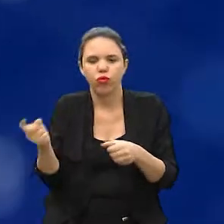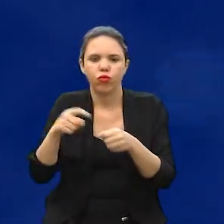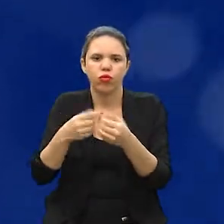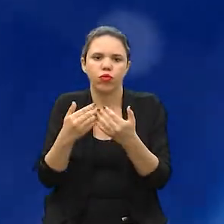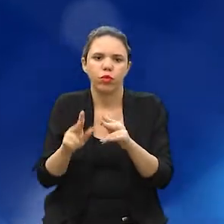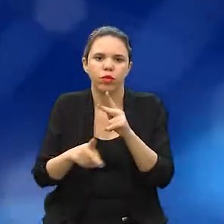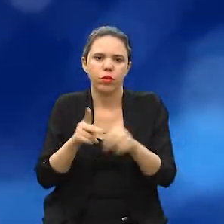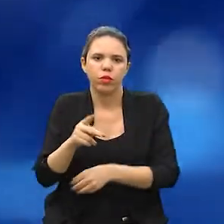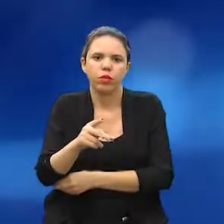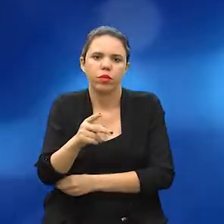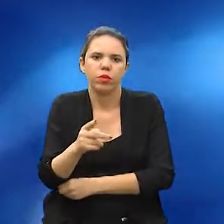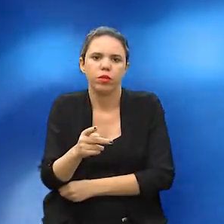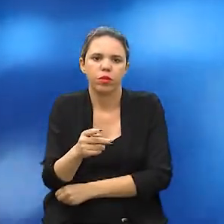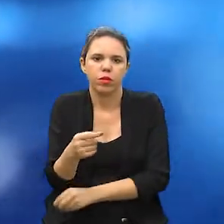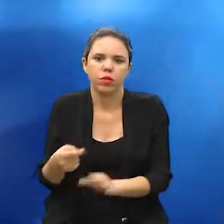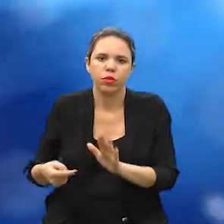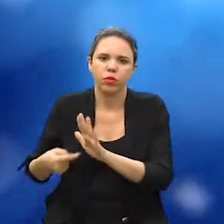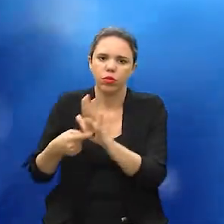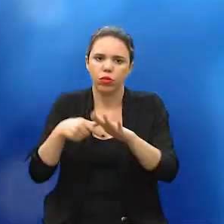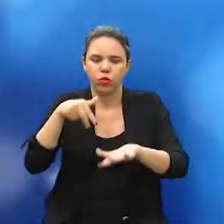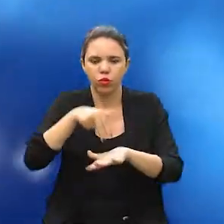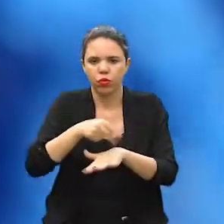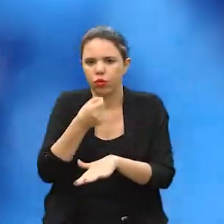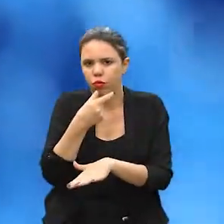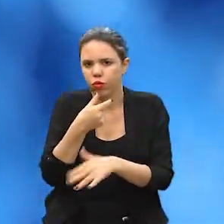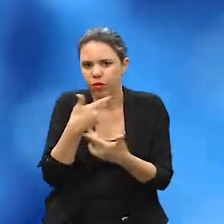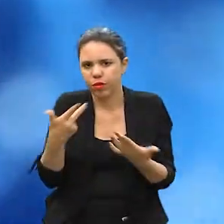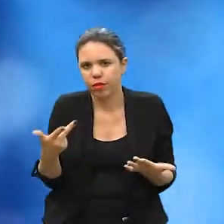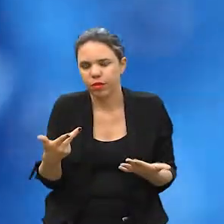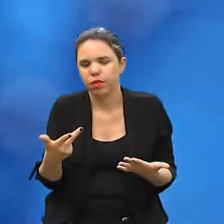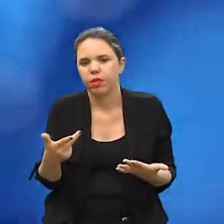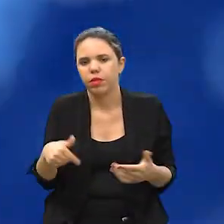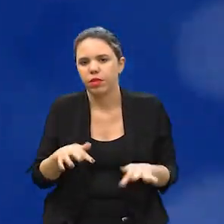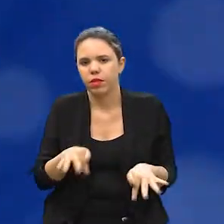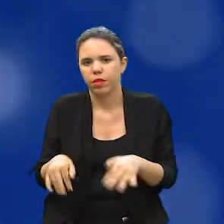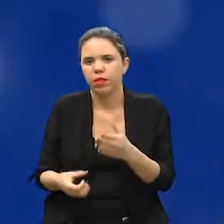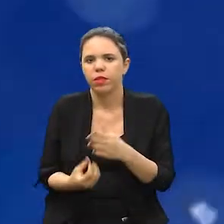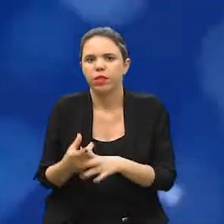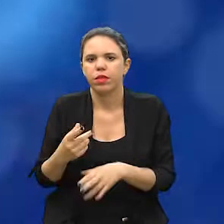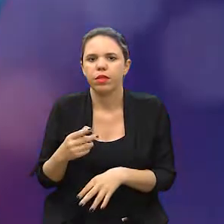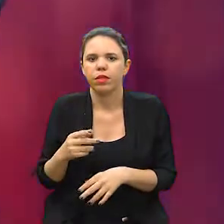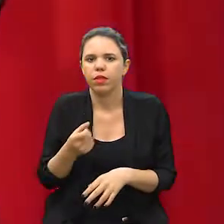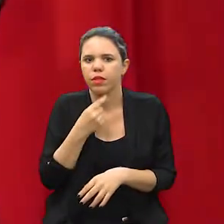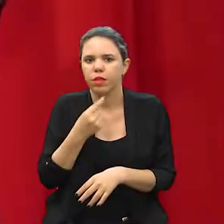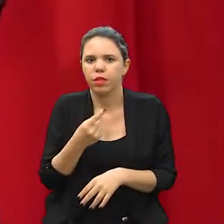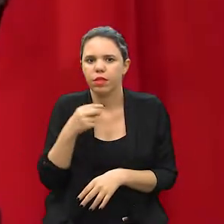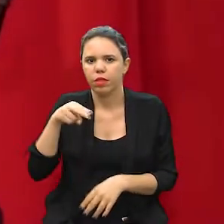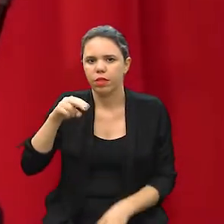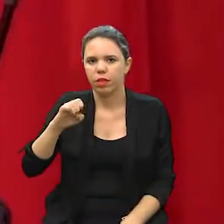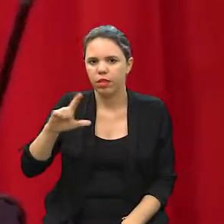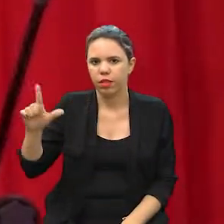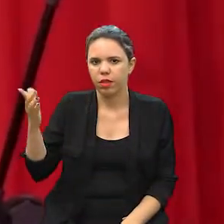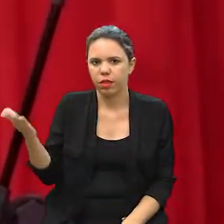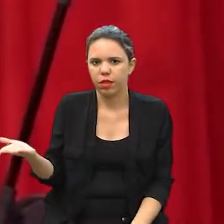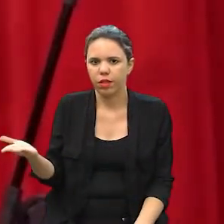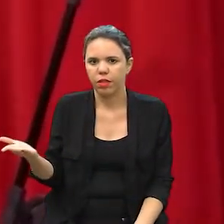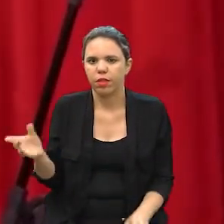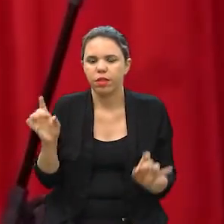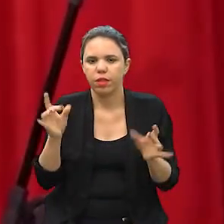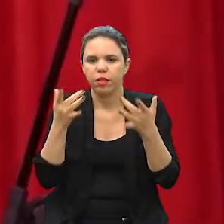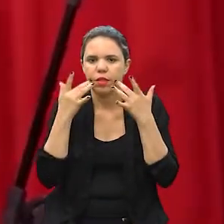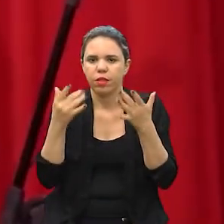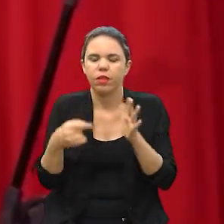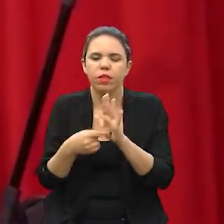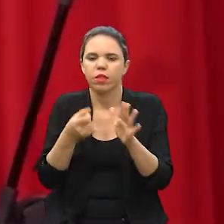a receber o público com apresentações de stand-up. E a atração deste fim de semana é o humorista Nil Agra, com o